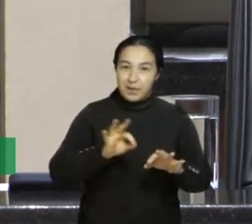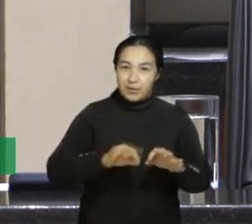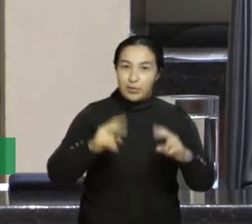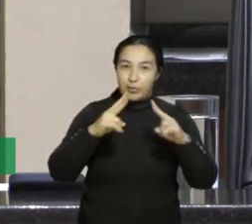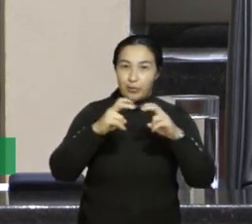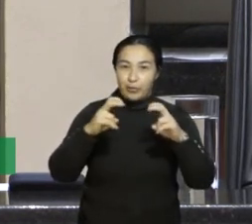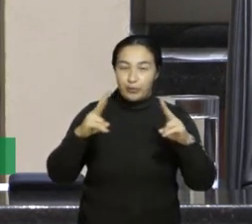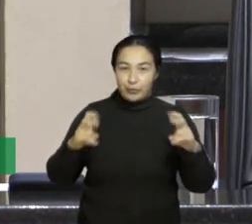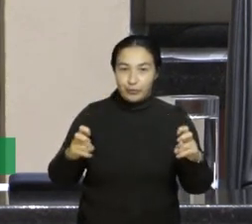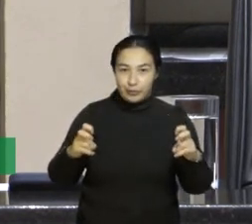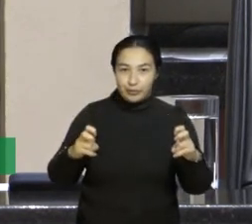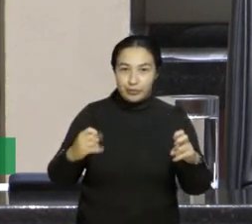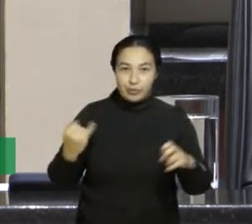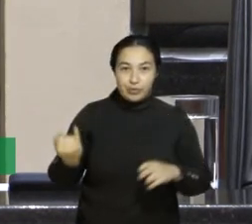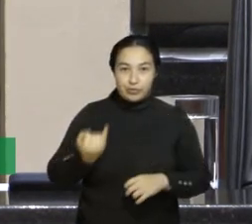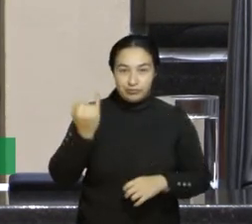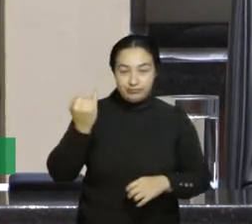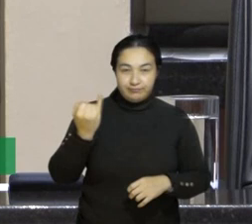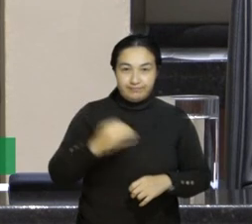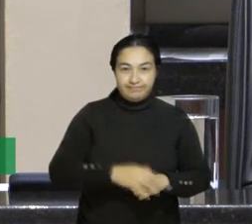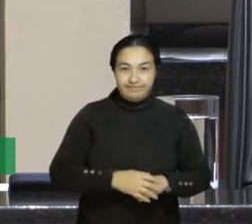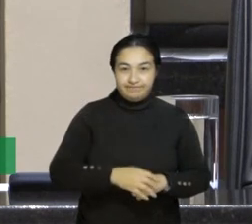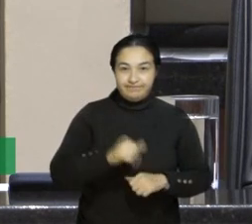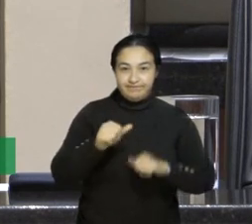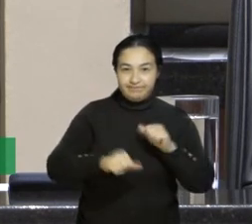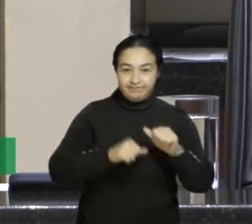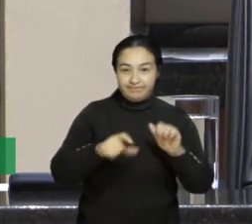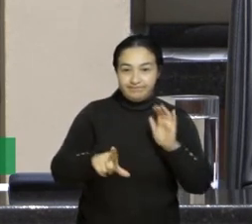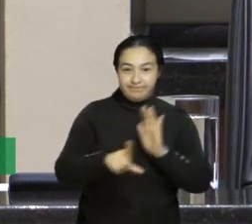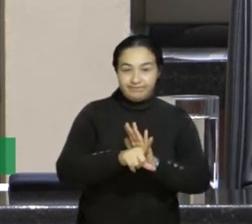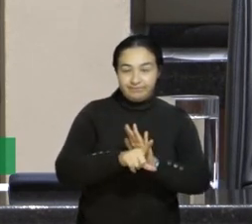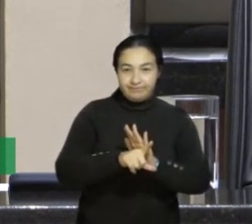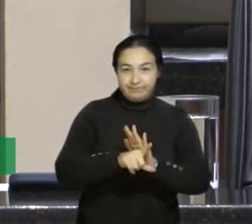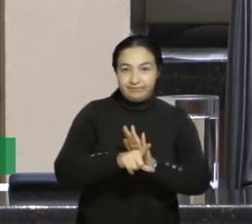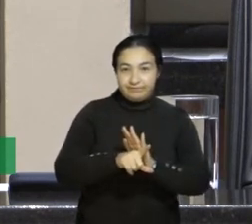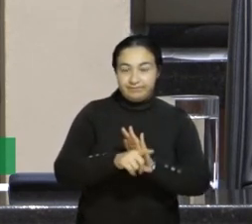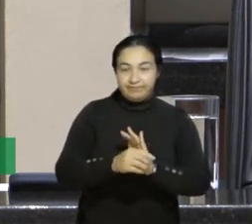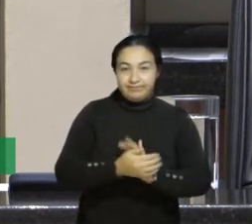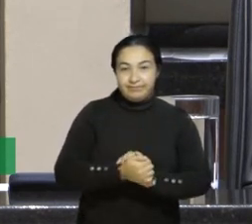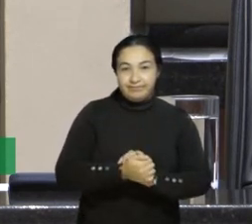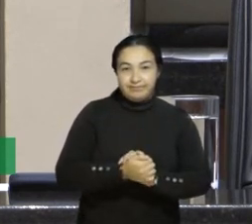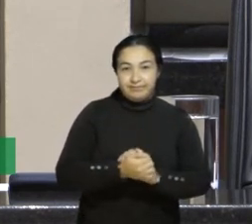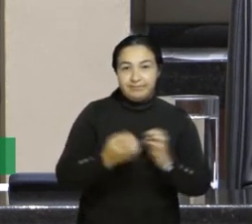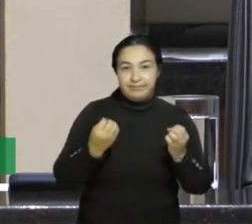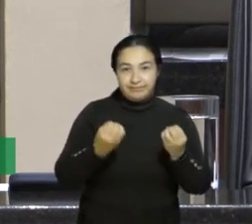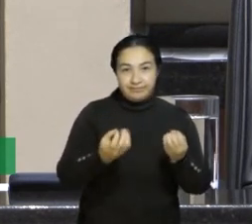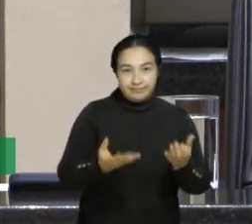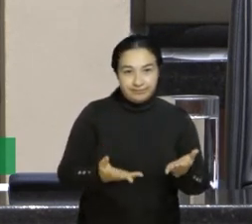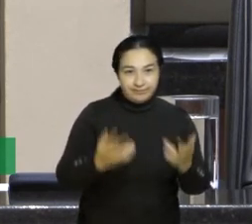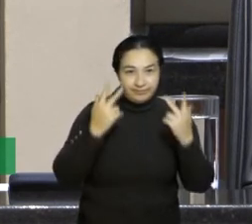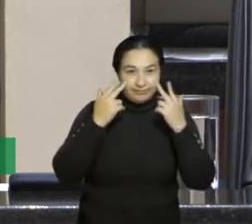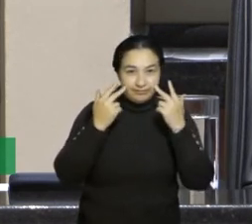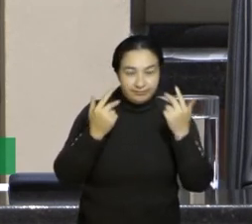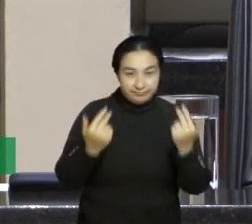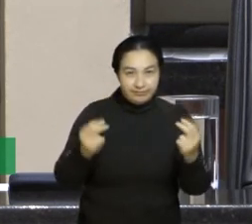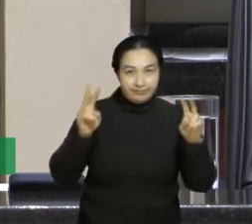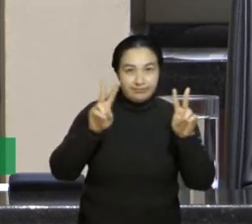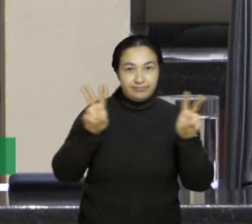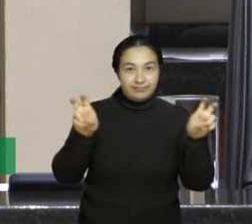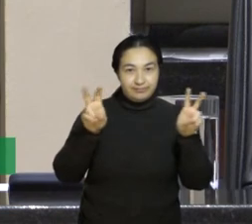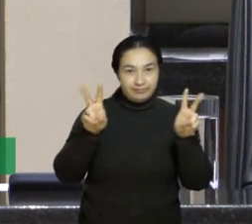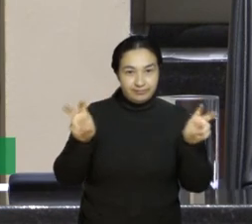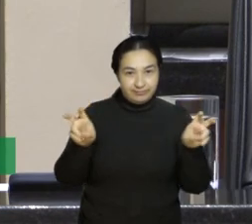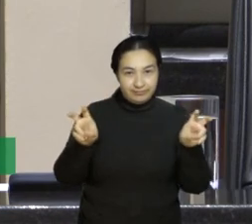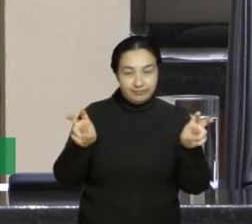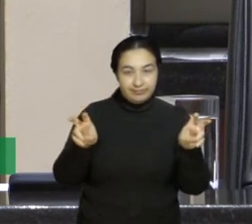altera o anexo único da lei número 18.278 de 2021, que consolida os atos normativos que concede o título de utilidade